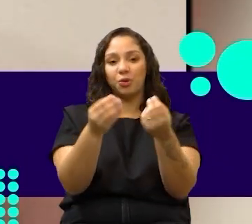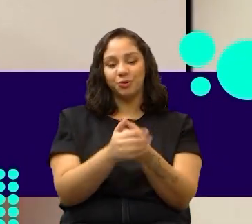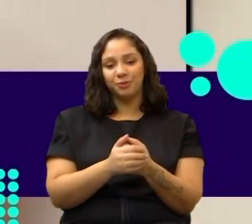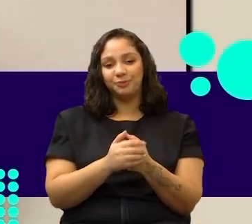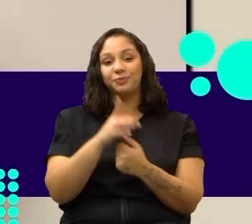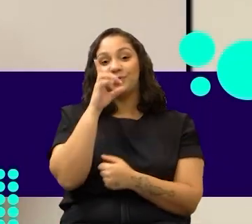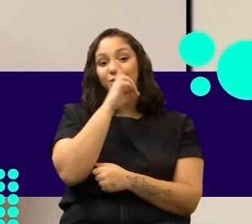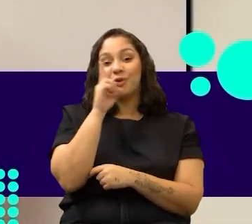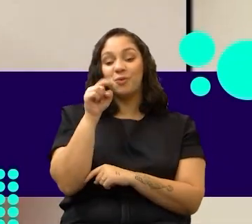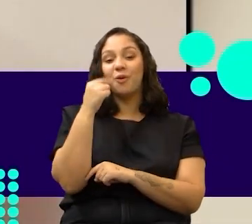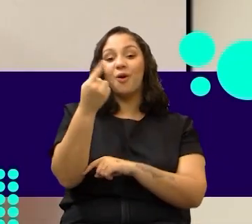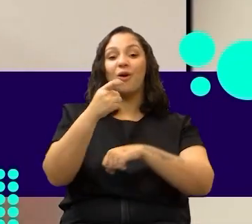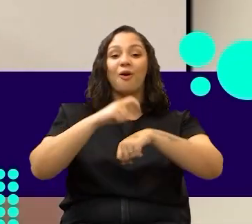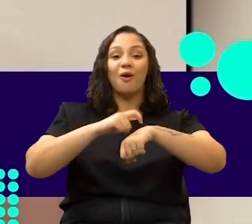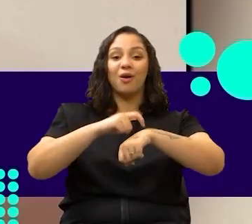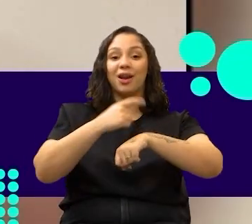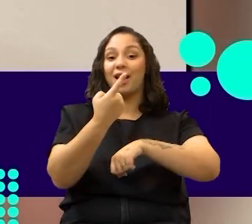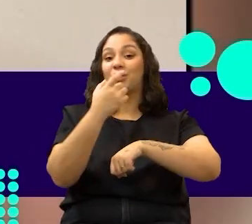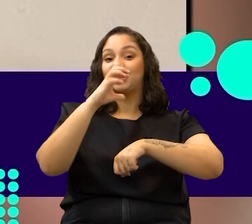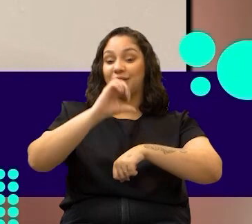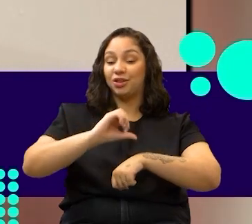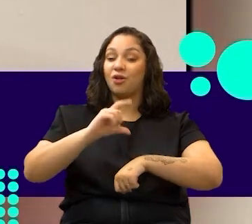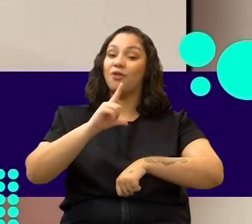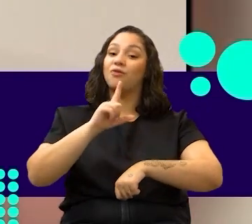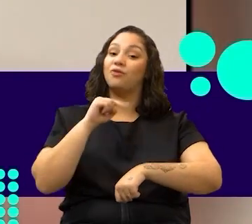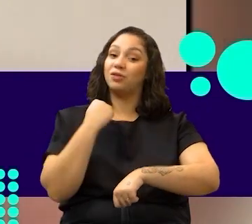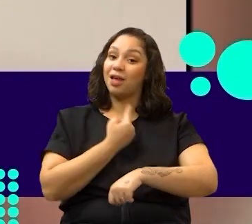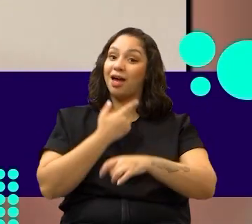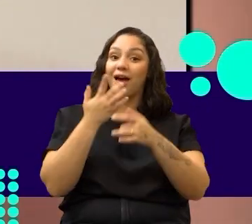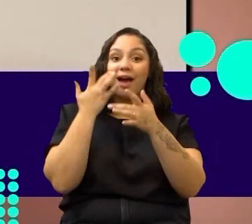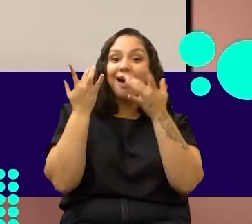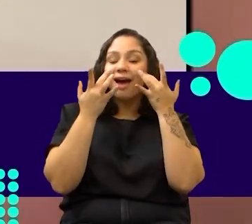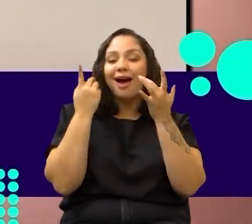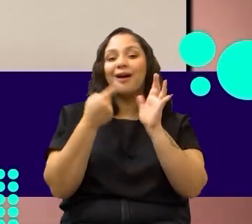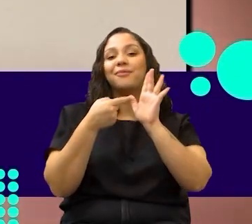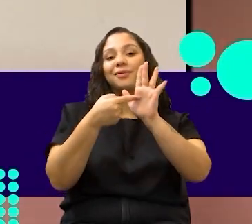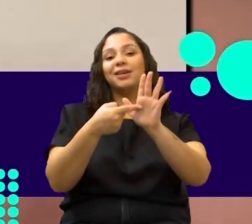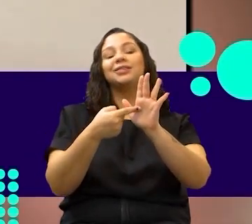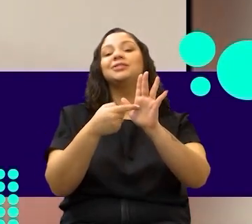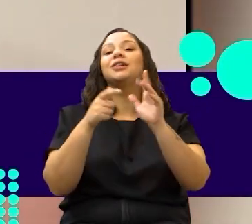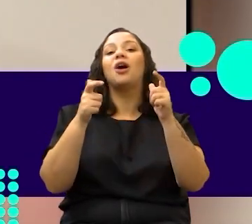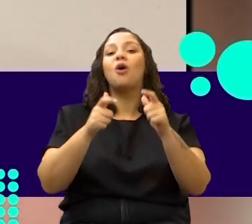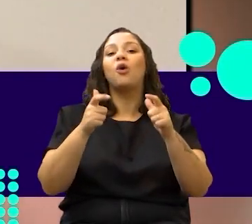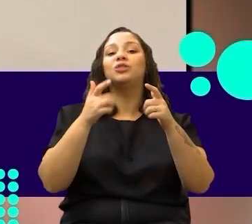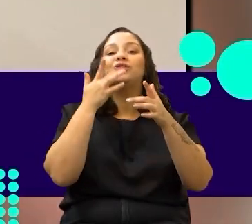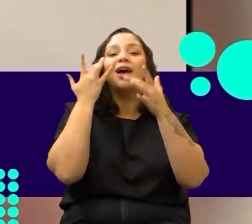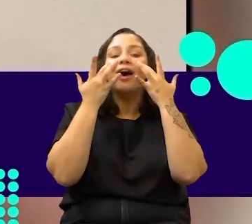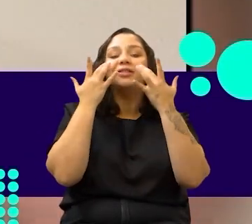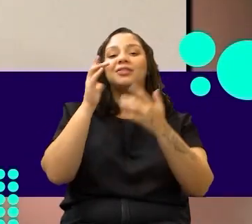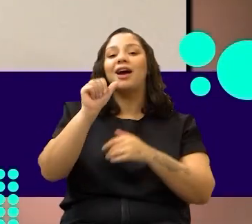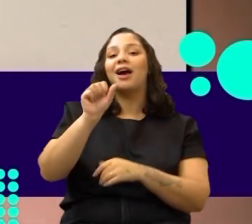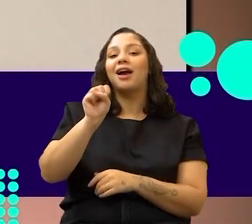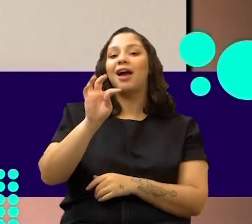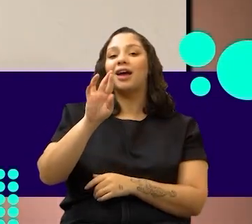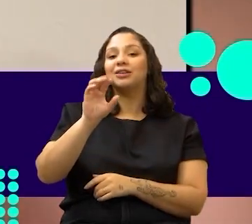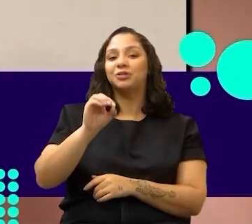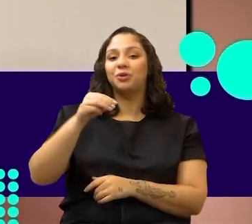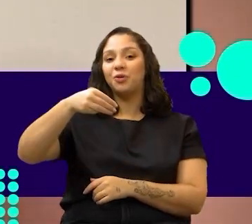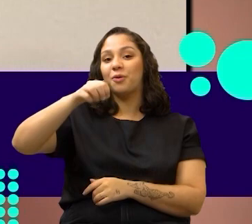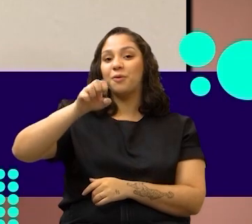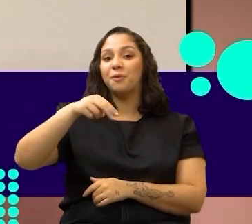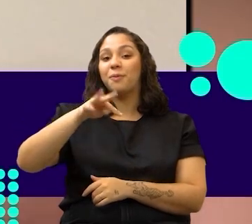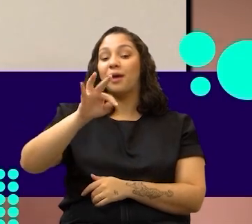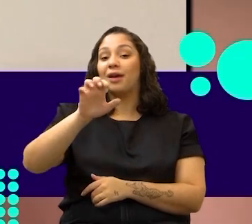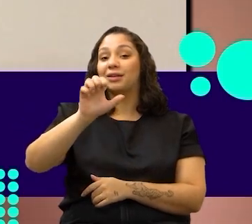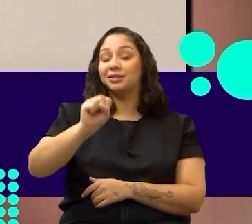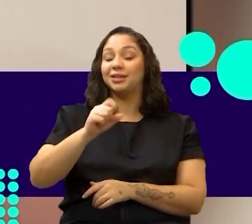vocês. No próximo domingo, a partir das 19 horas, estaremos com um espetáculo lá no Teatro Castro Mendes. A Santa do Pau Oco, que é escrita